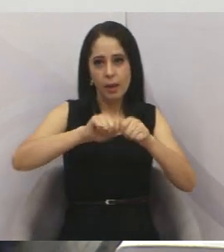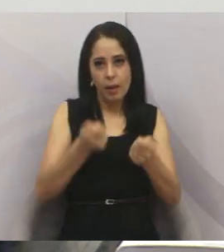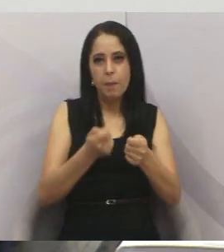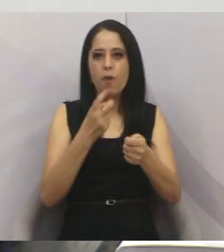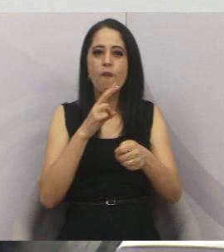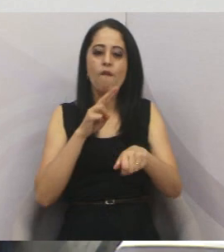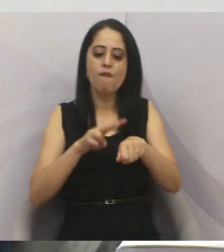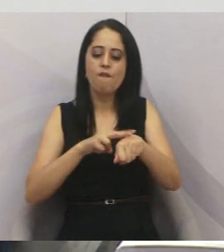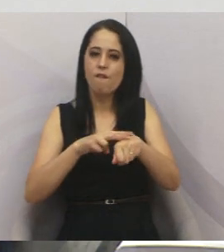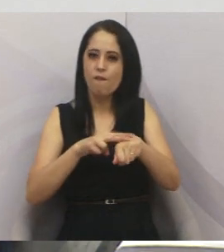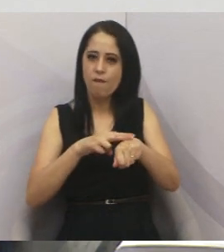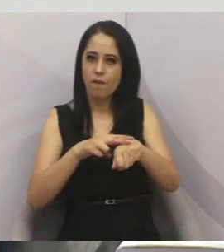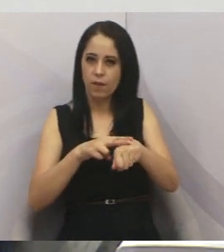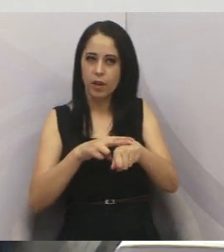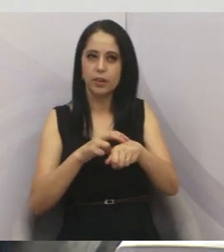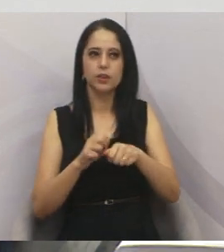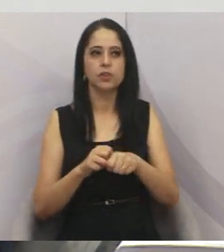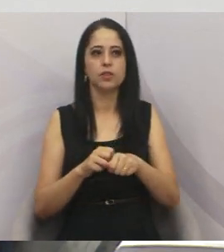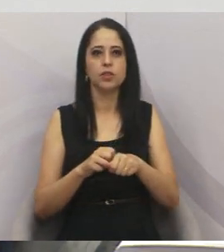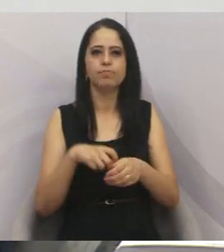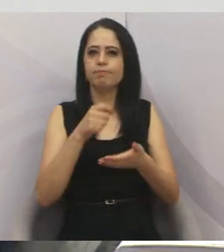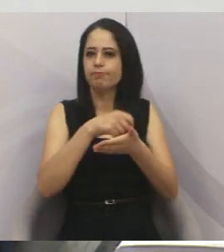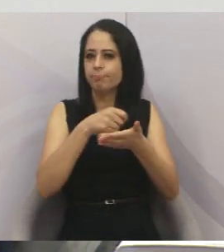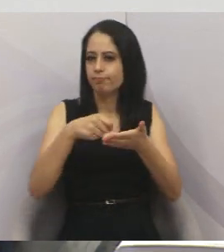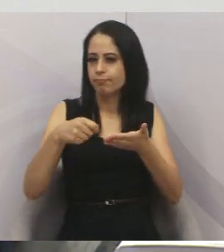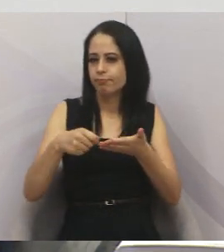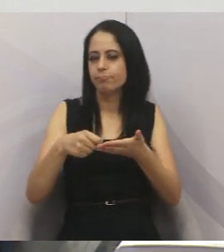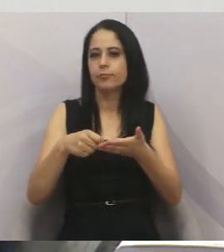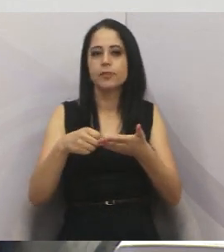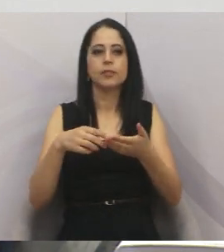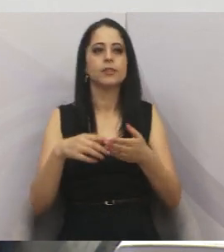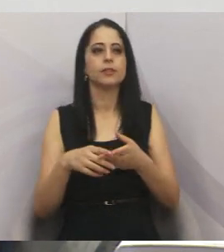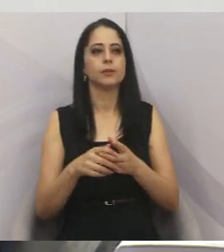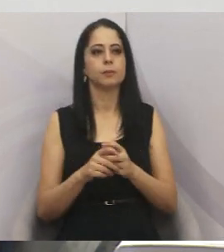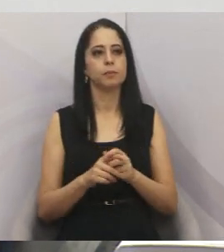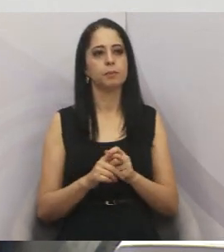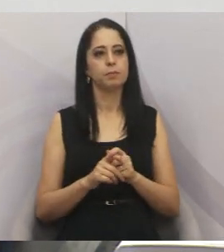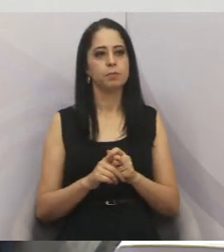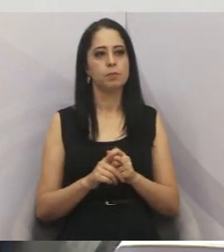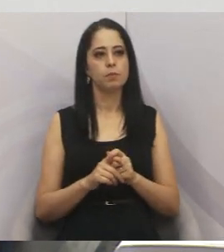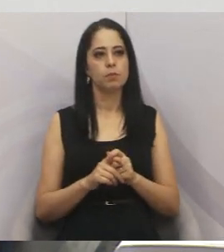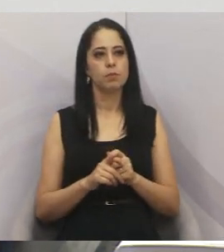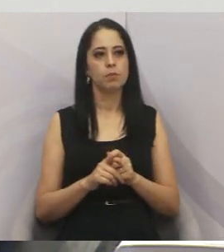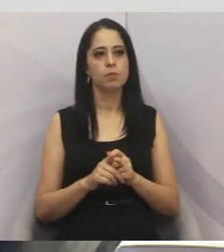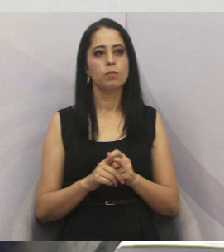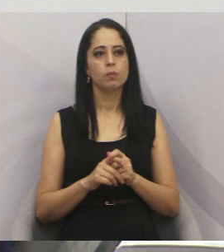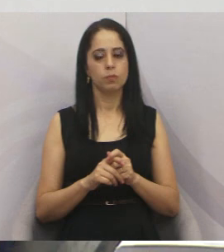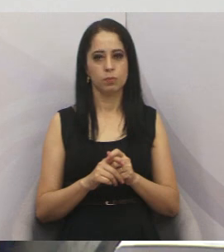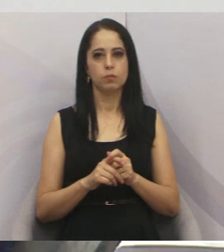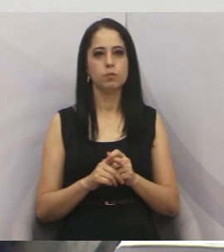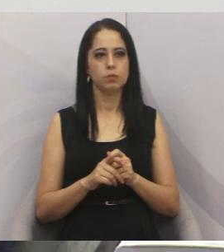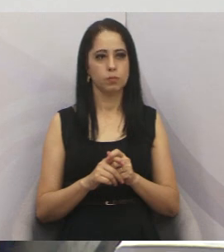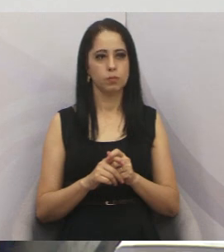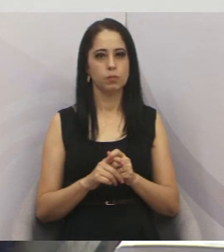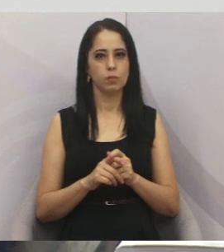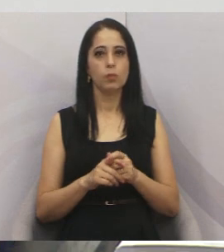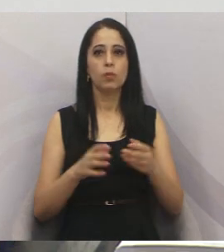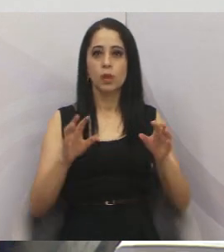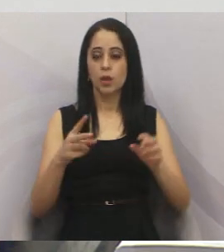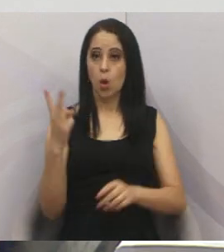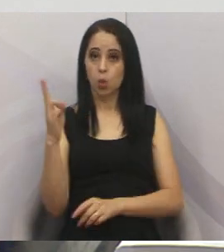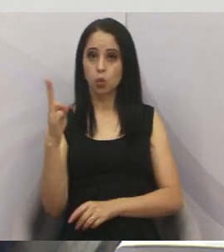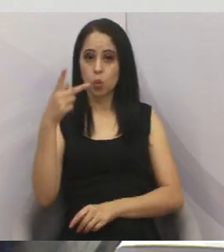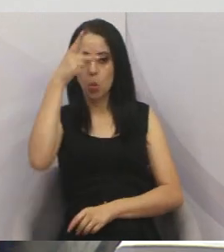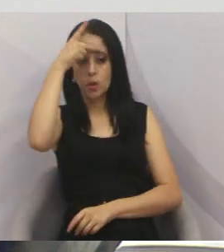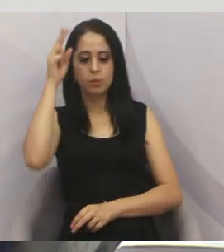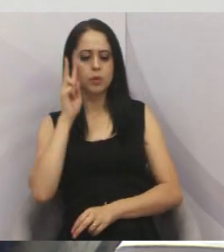parte superior da urna e com a escrita rasgue para recebimento dos votos. O ato de descerramento da urna foi acompanhado de duas